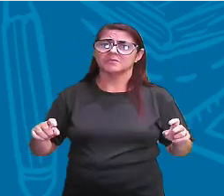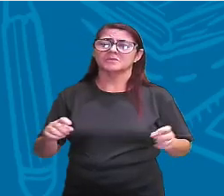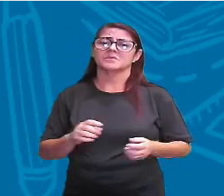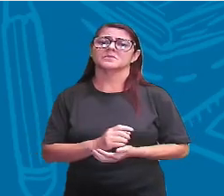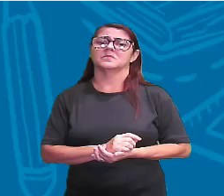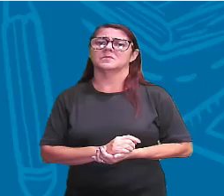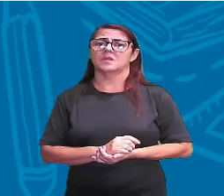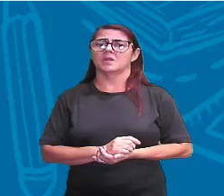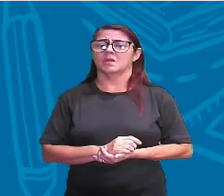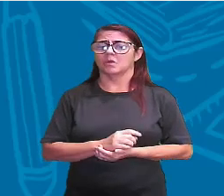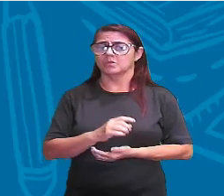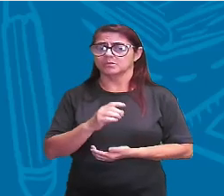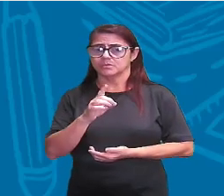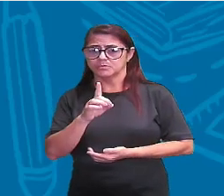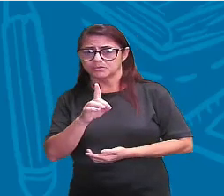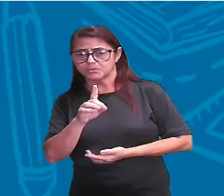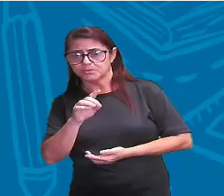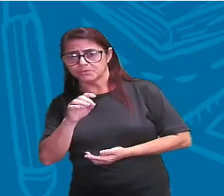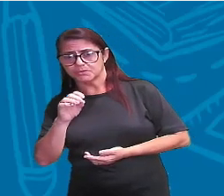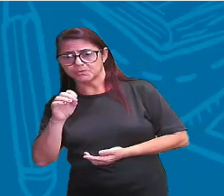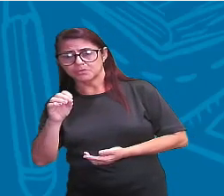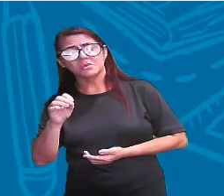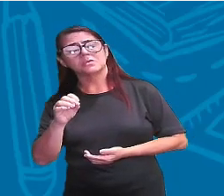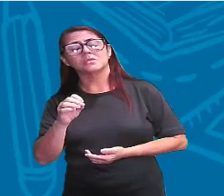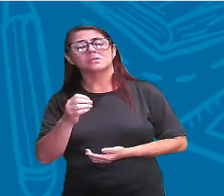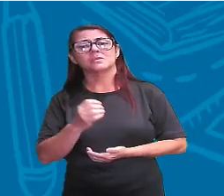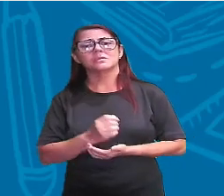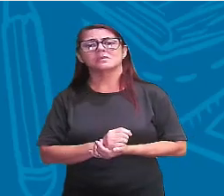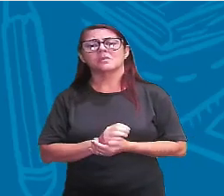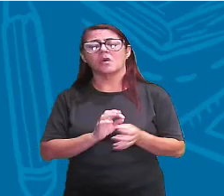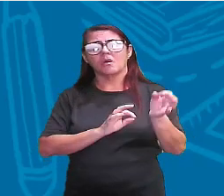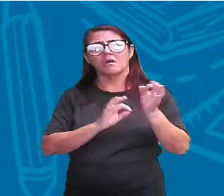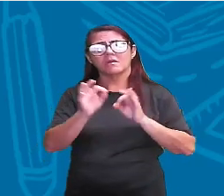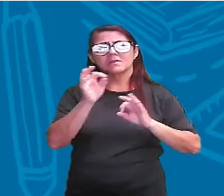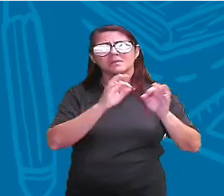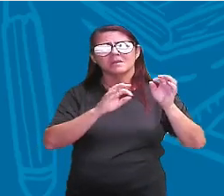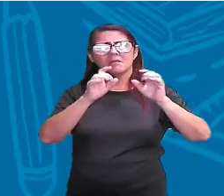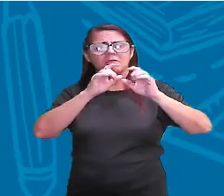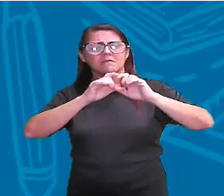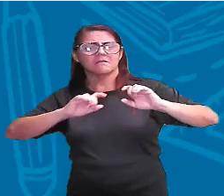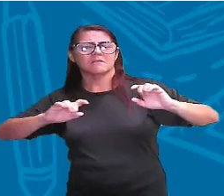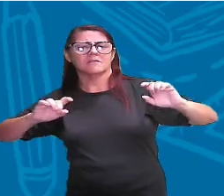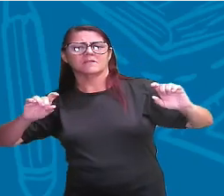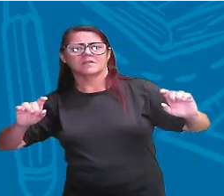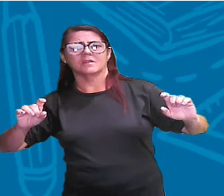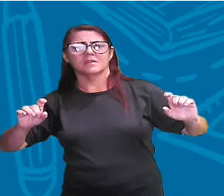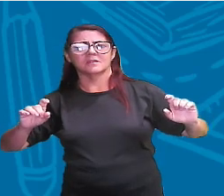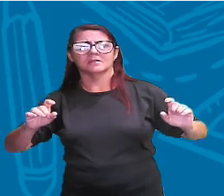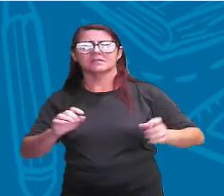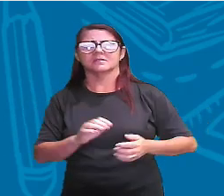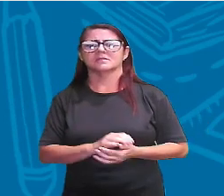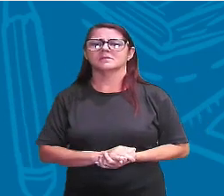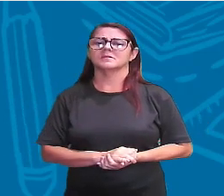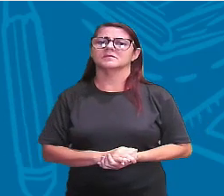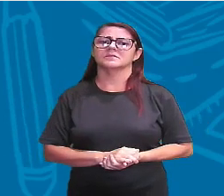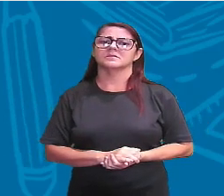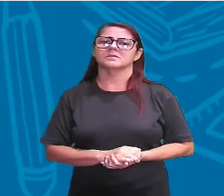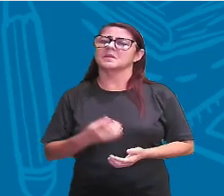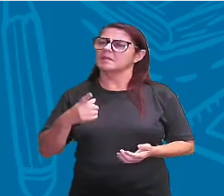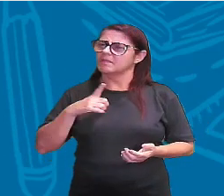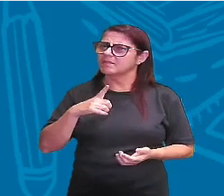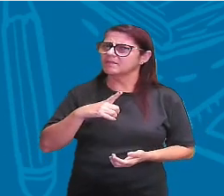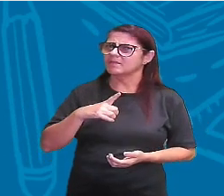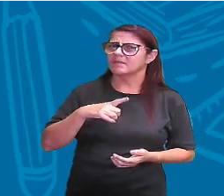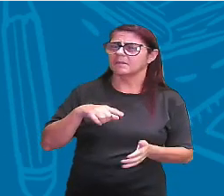do iniciando. Então tudo certinho. Presta bem atenção que a gente tem, ó, is her name na